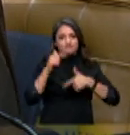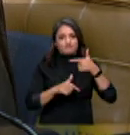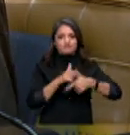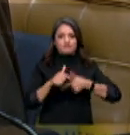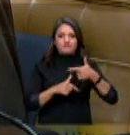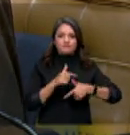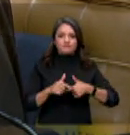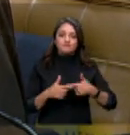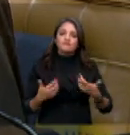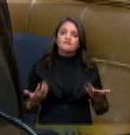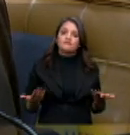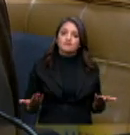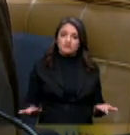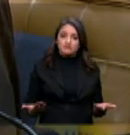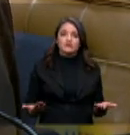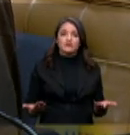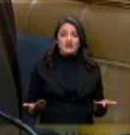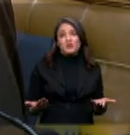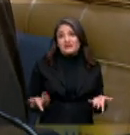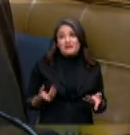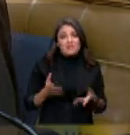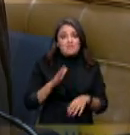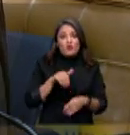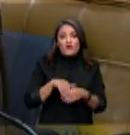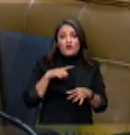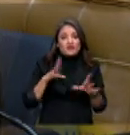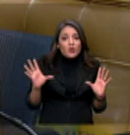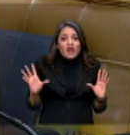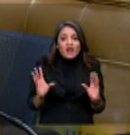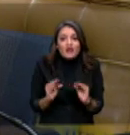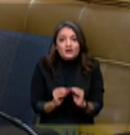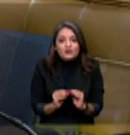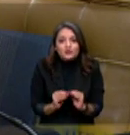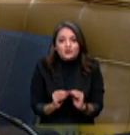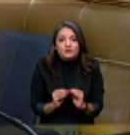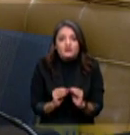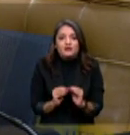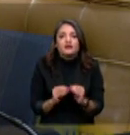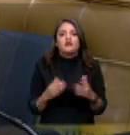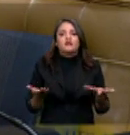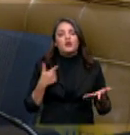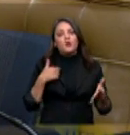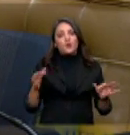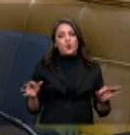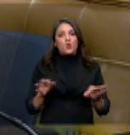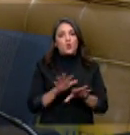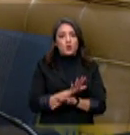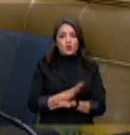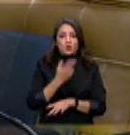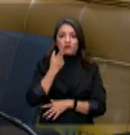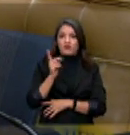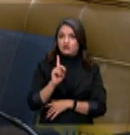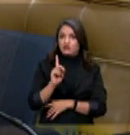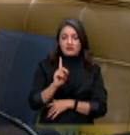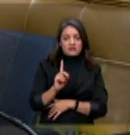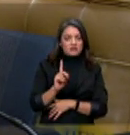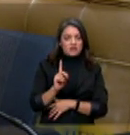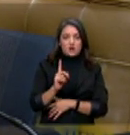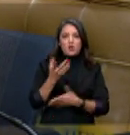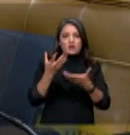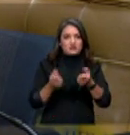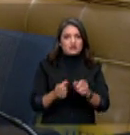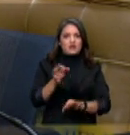presidente, resumindo ao máximo o meu voto, como fiz agora, eu concluo no sentido de não conhecer